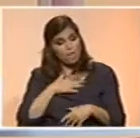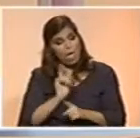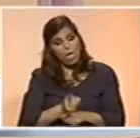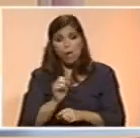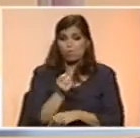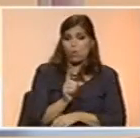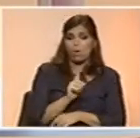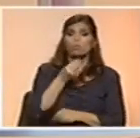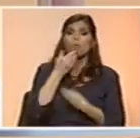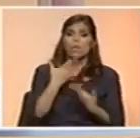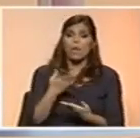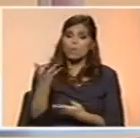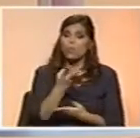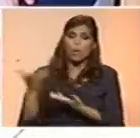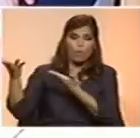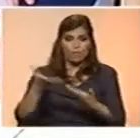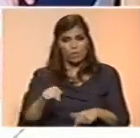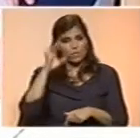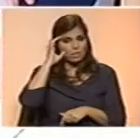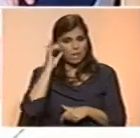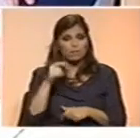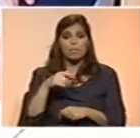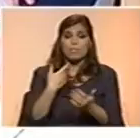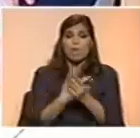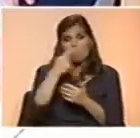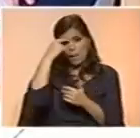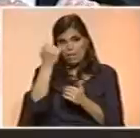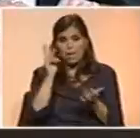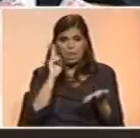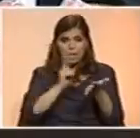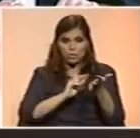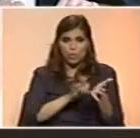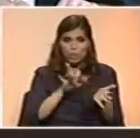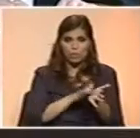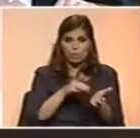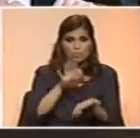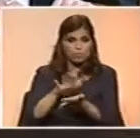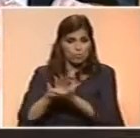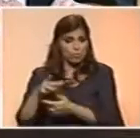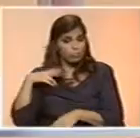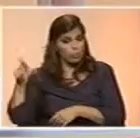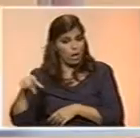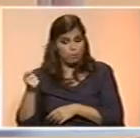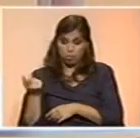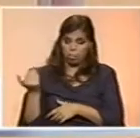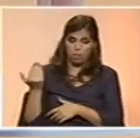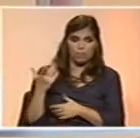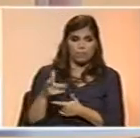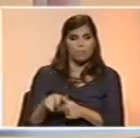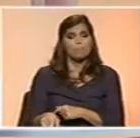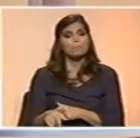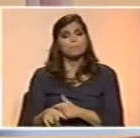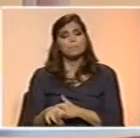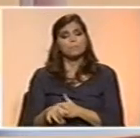meus quatro convidados desta tarde. Vou deixá-lo com uma sugestão de leitura de um livro publicado em Portugal recentemente e que foi Pulitzer